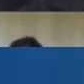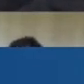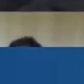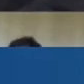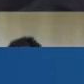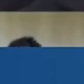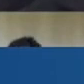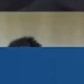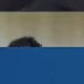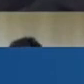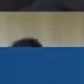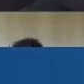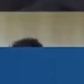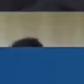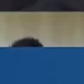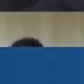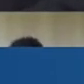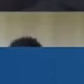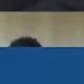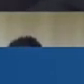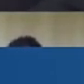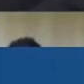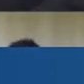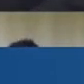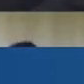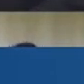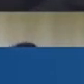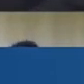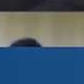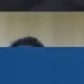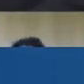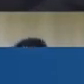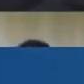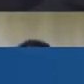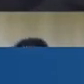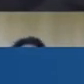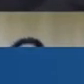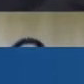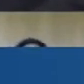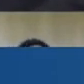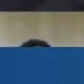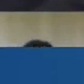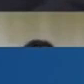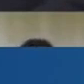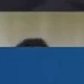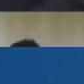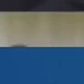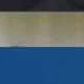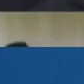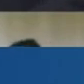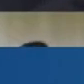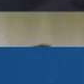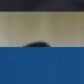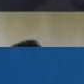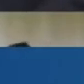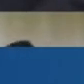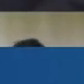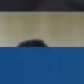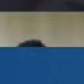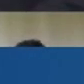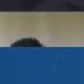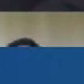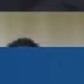necessárias nesse momento são estas. É claro que, progressivamente, com o andamento das investigações,